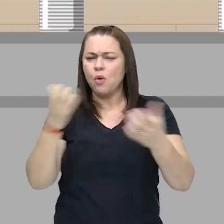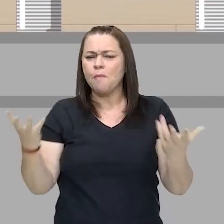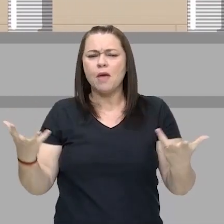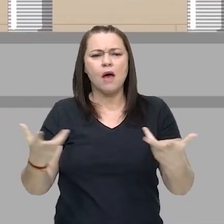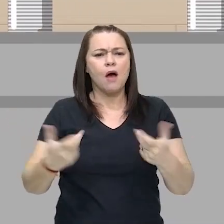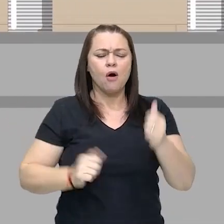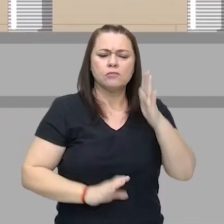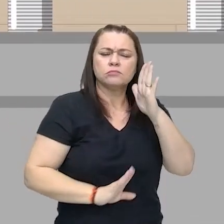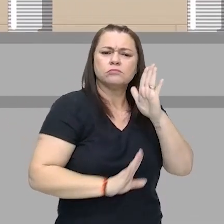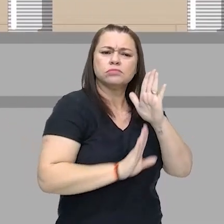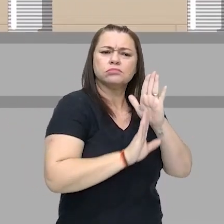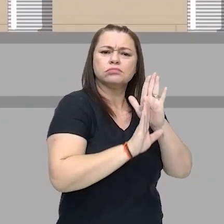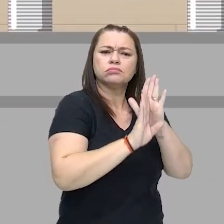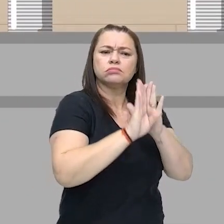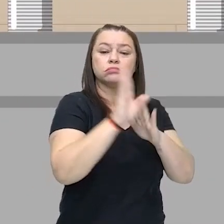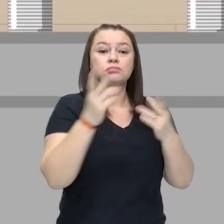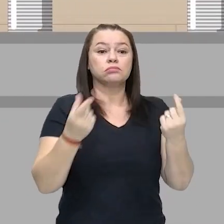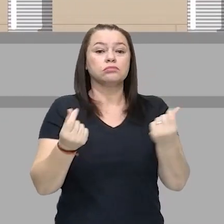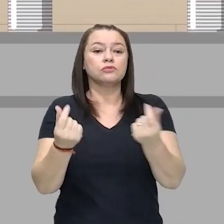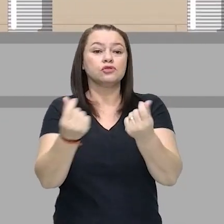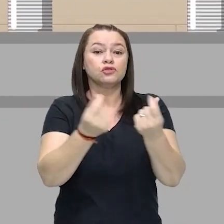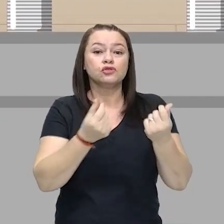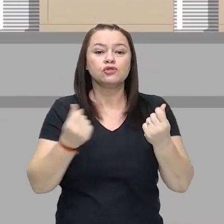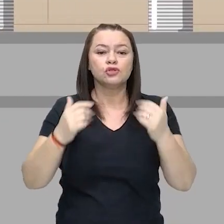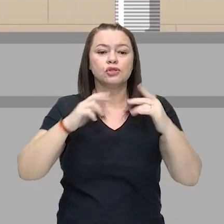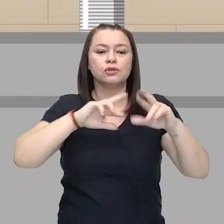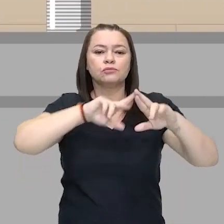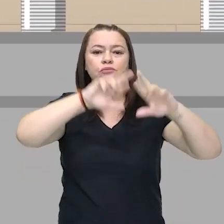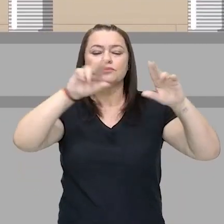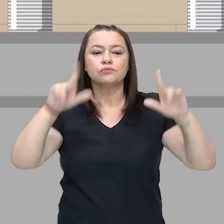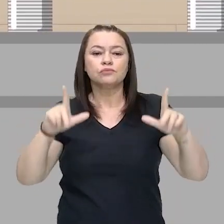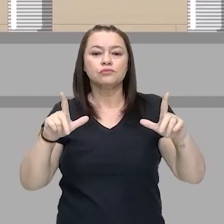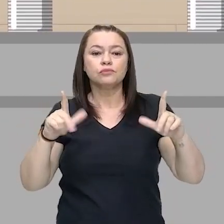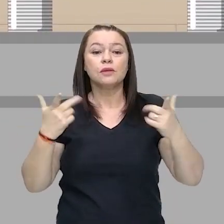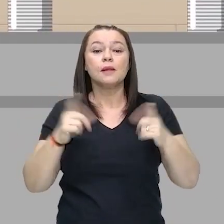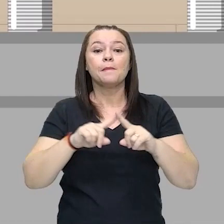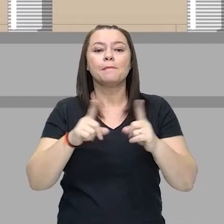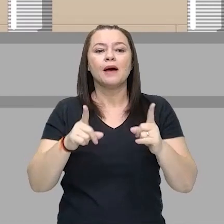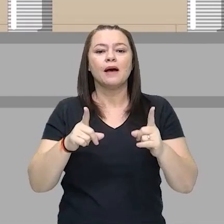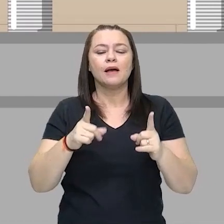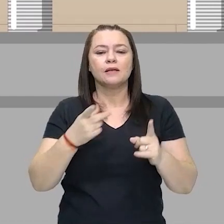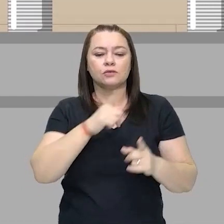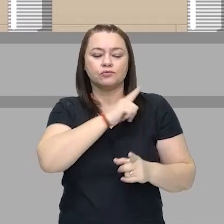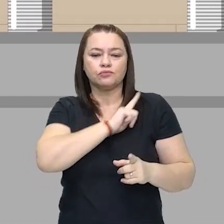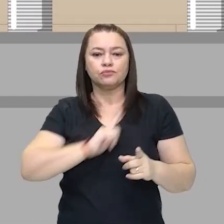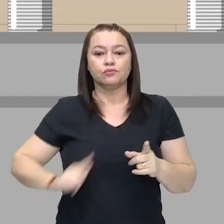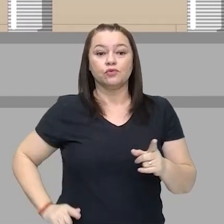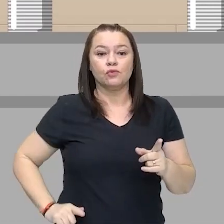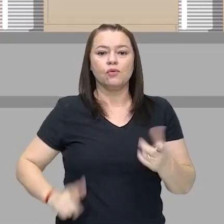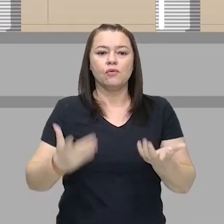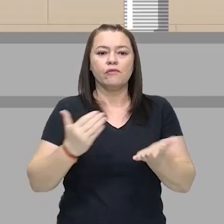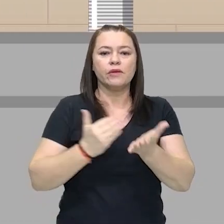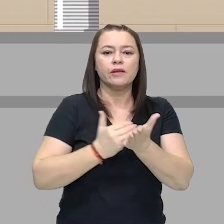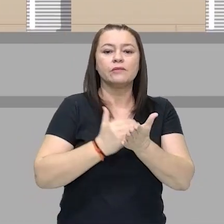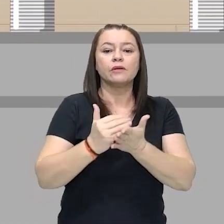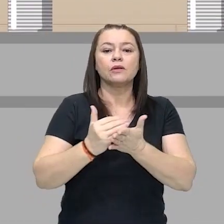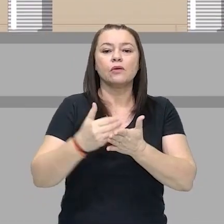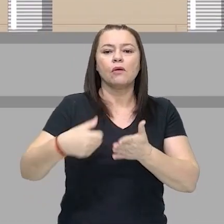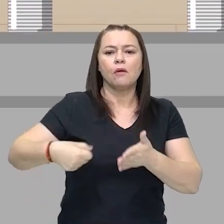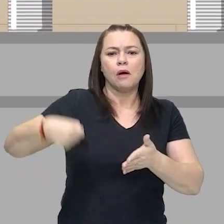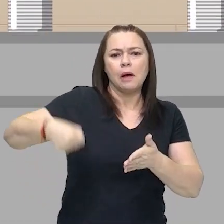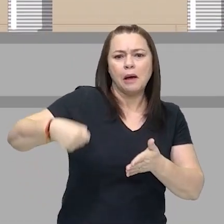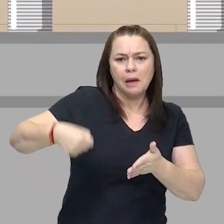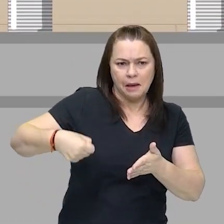vinha crescendo, o aeroporto maravilhoso, até que o governo cria um limite de bagagem. Opa, parece que umas bagagens